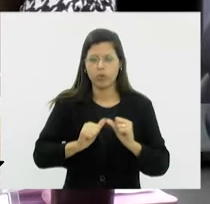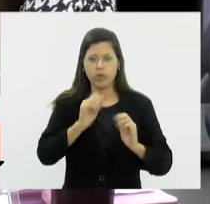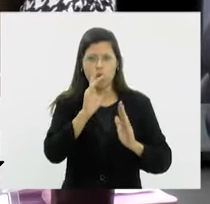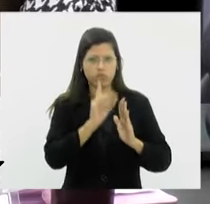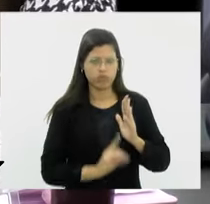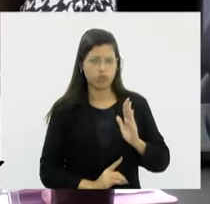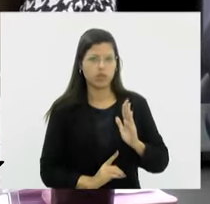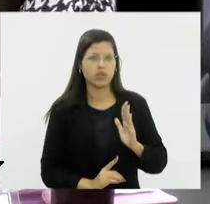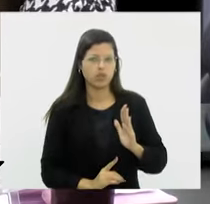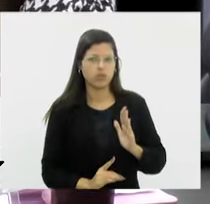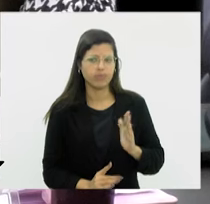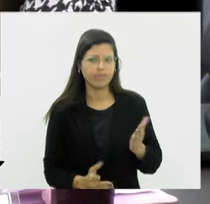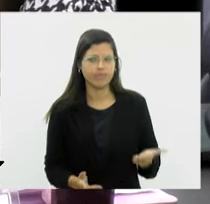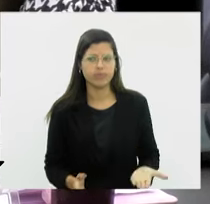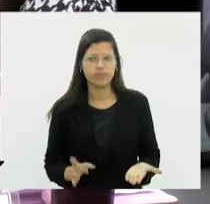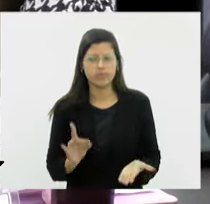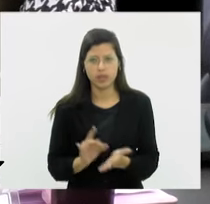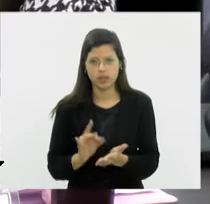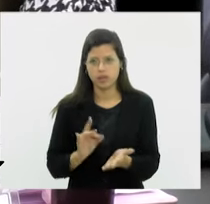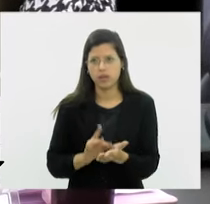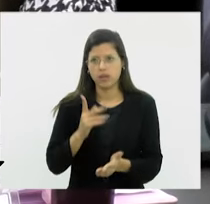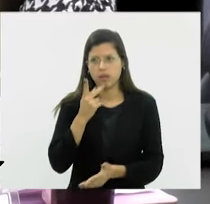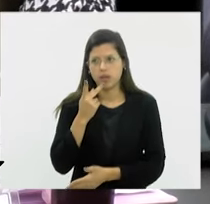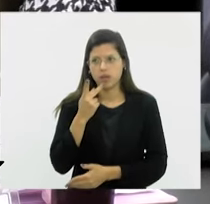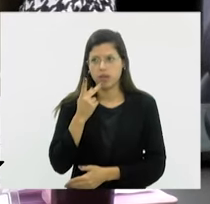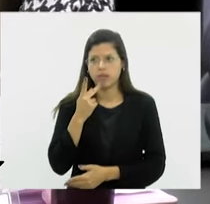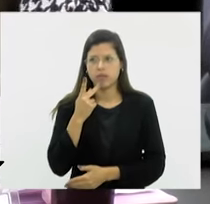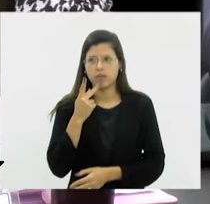fato, Vossa Excelência deixa de maneira muito clara que há...